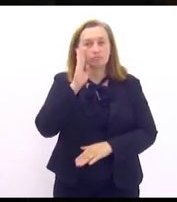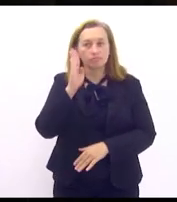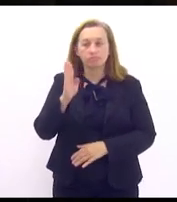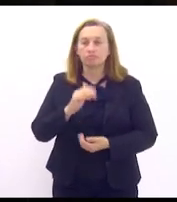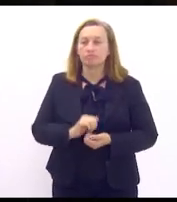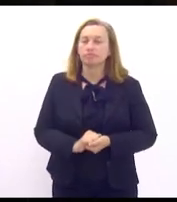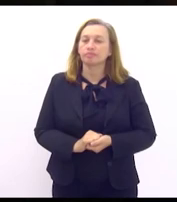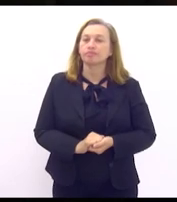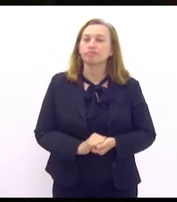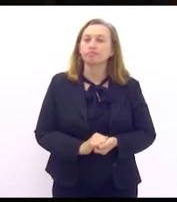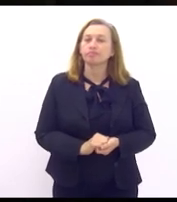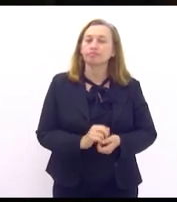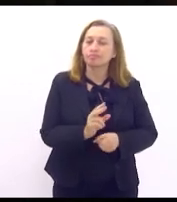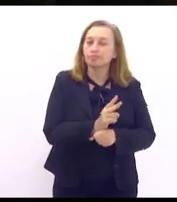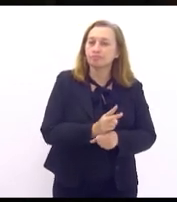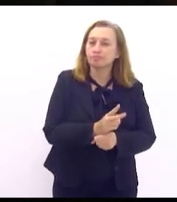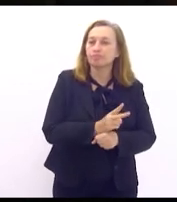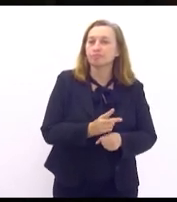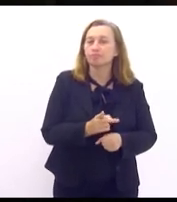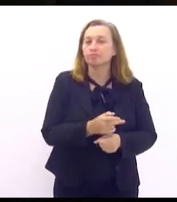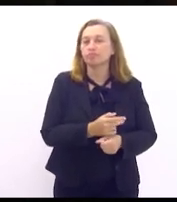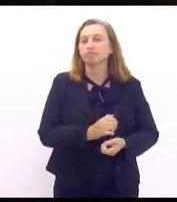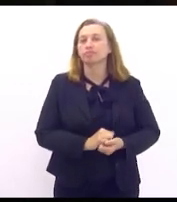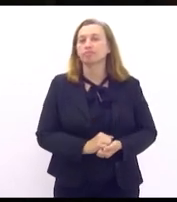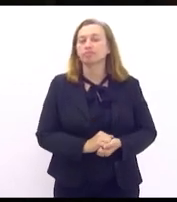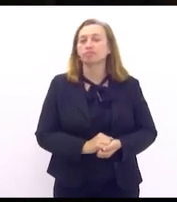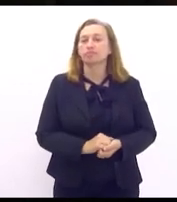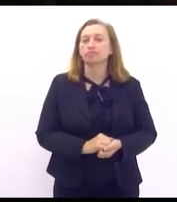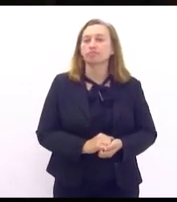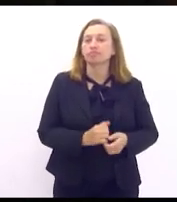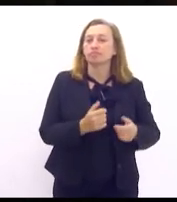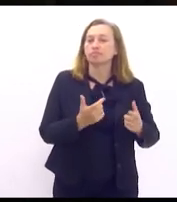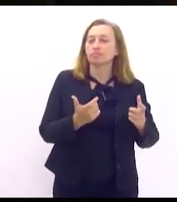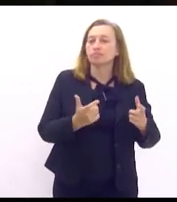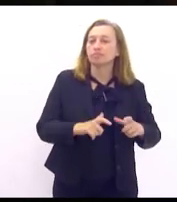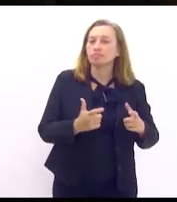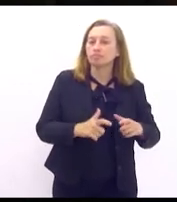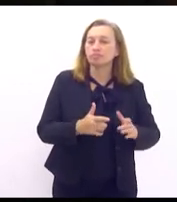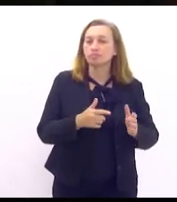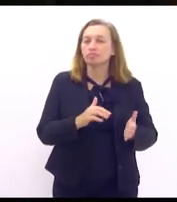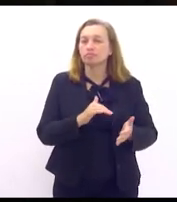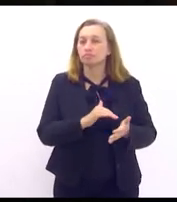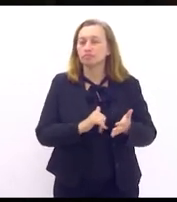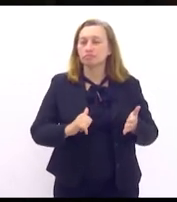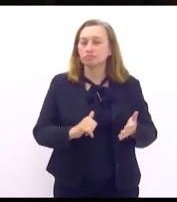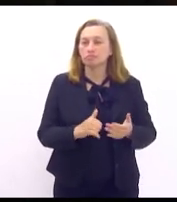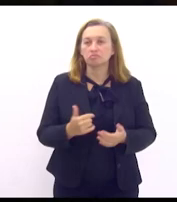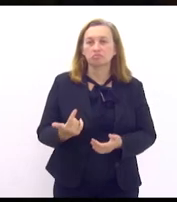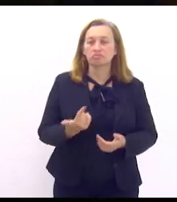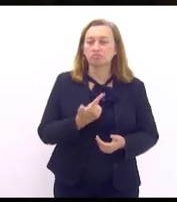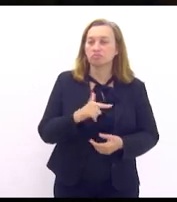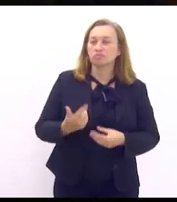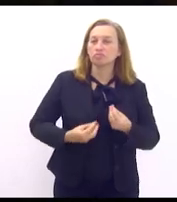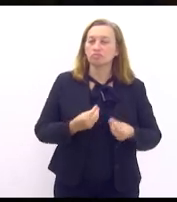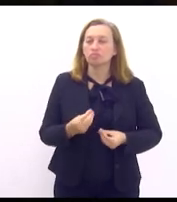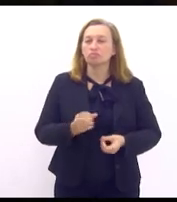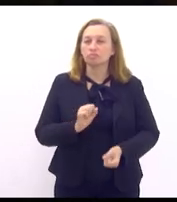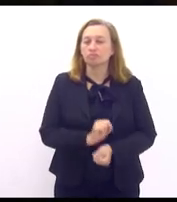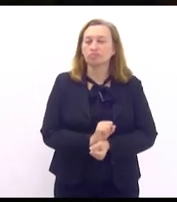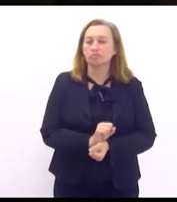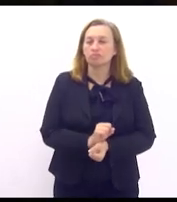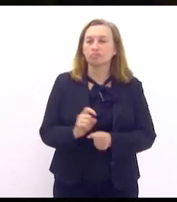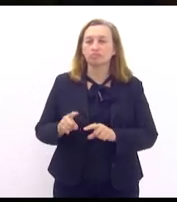dinheiro, tem que buscar novas receitas. Tem pouco dinheiro, tem que ver onde é que corta. Não dá para o governo congelar salário dos